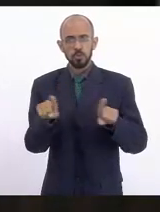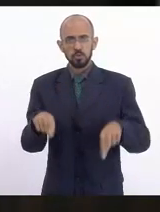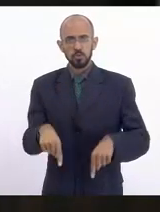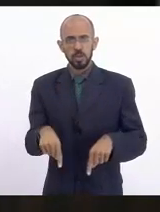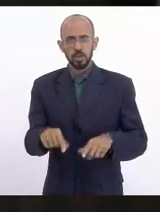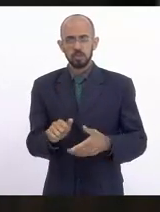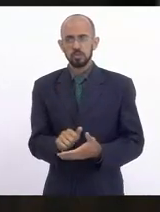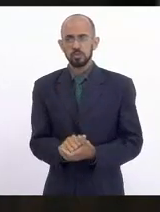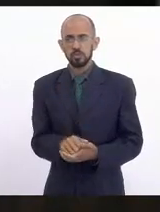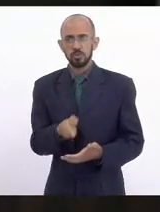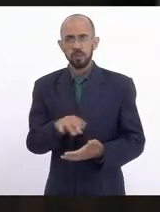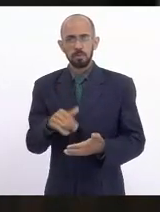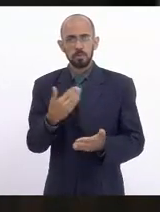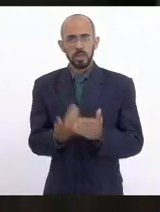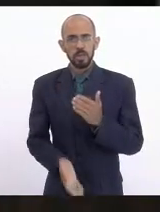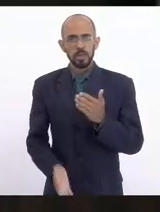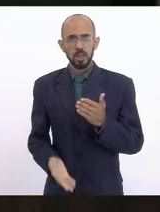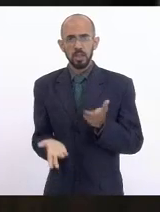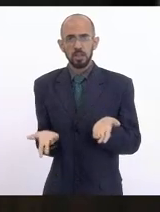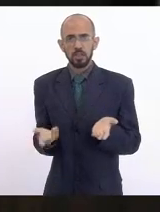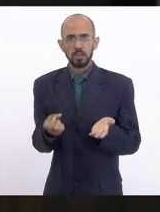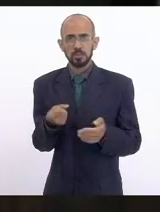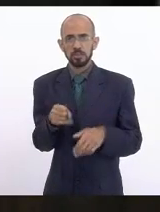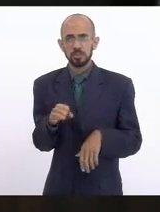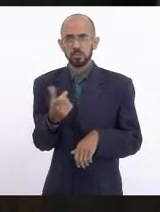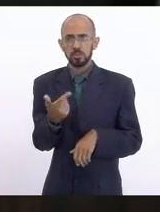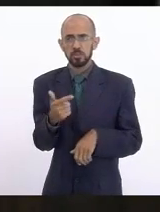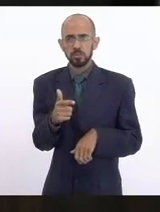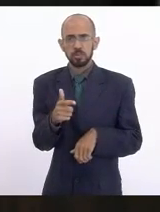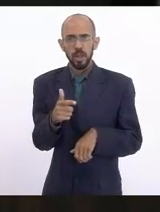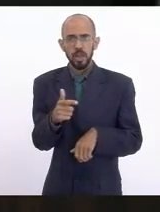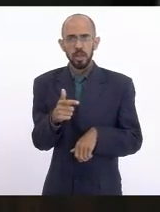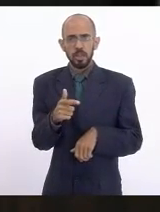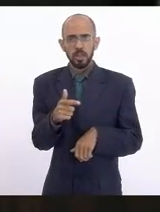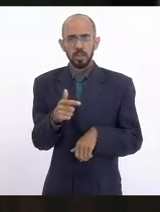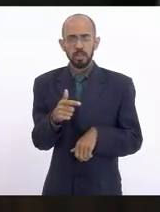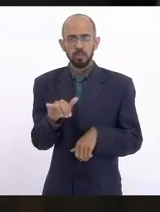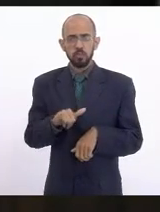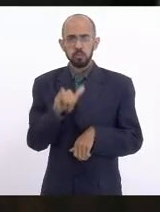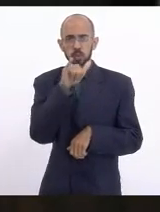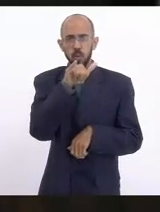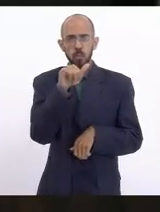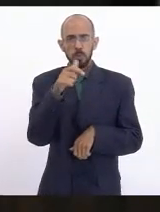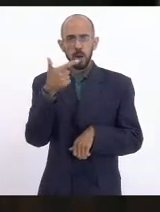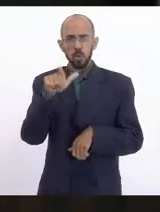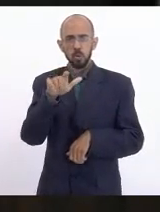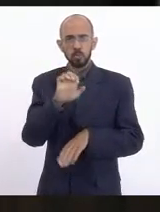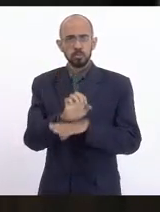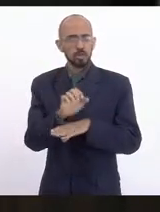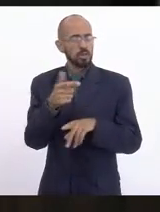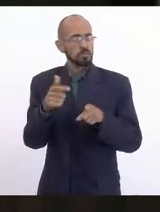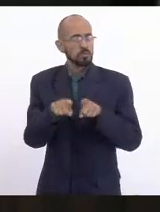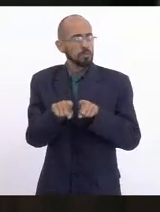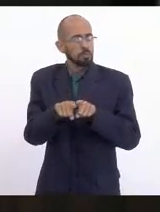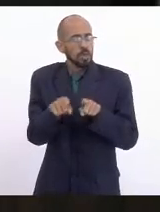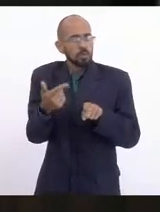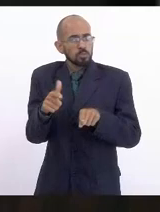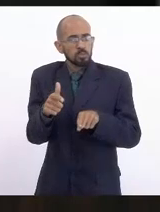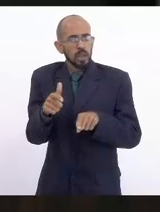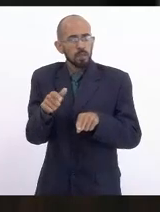se não tem voo Regional Não Tem voo internacional se não Tem voo internacional não tem saída e chegada de